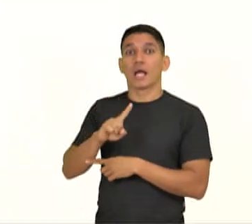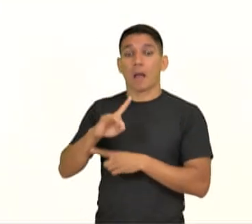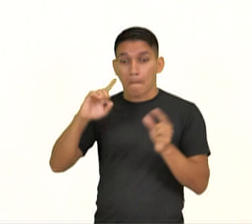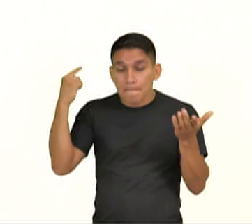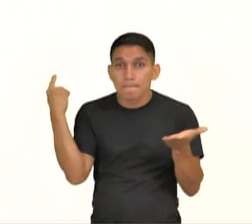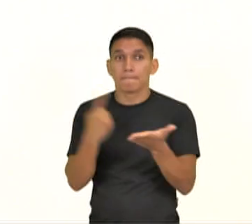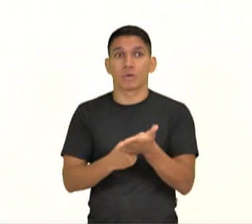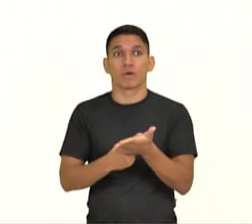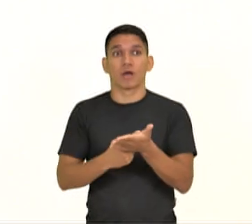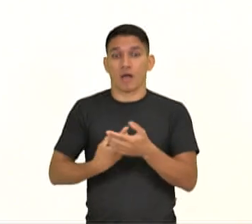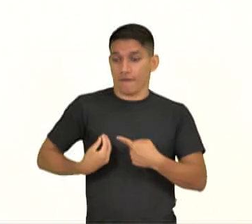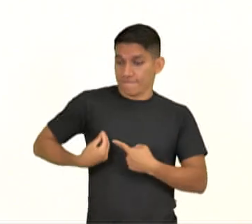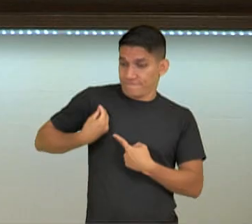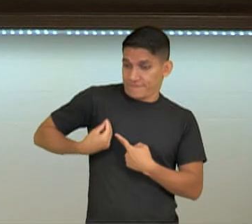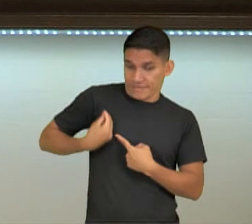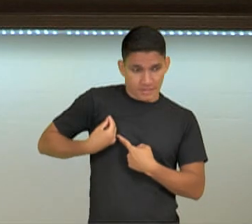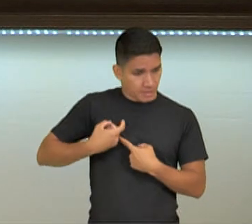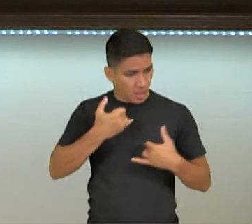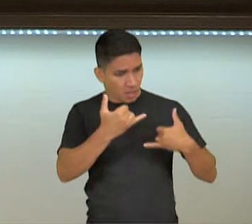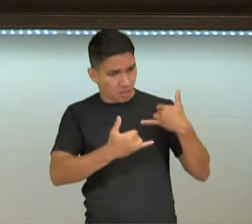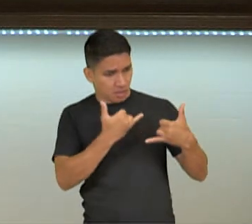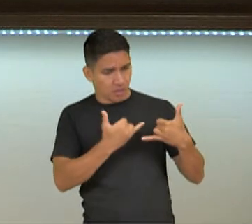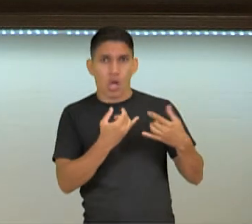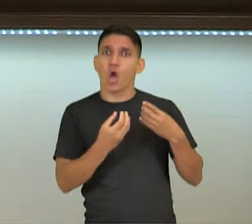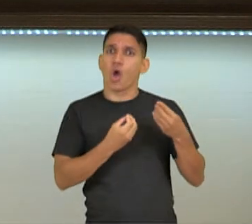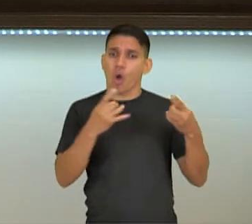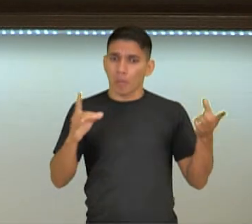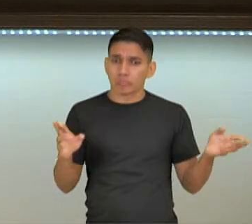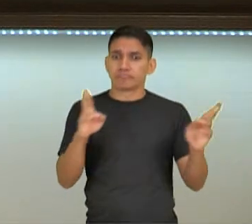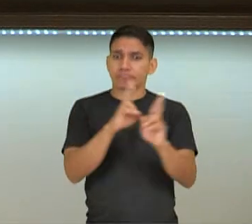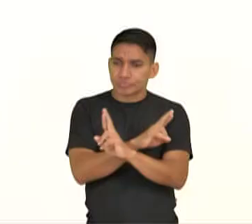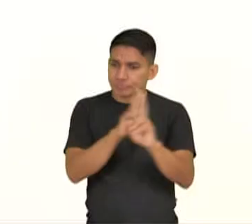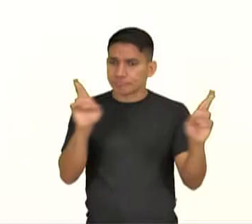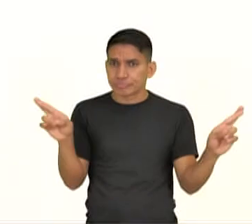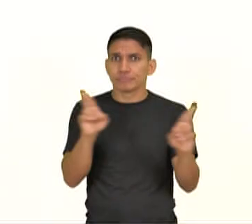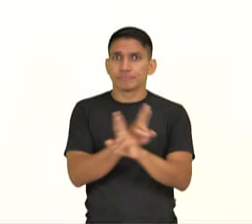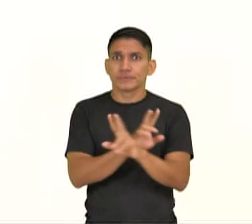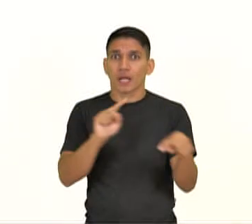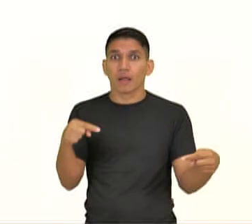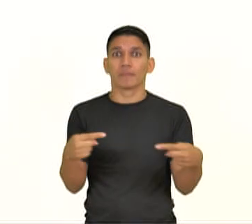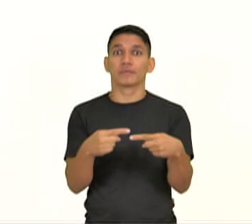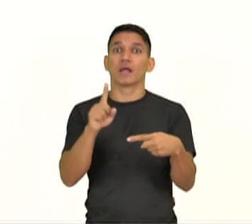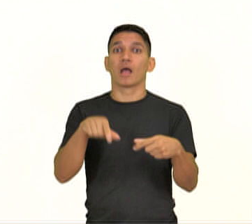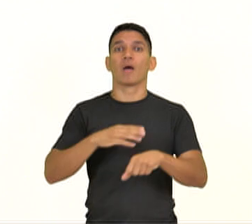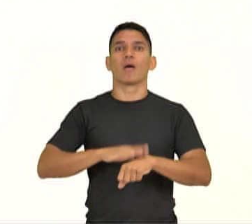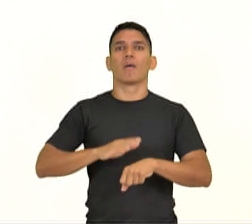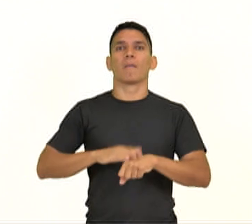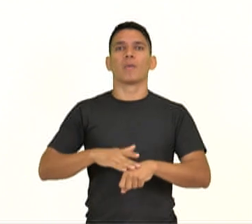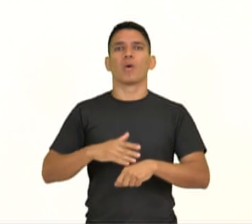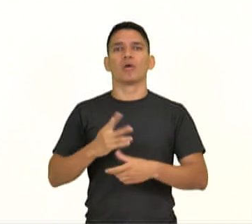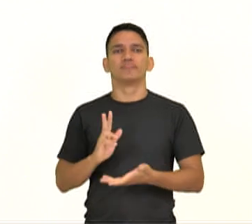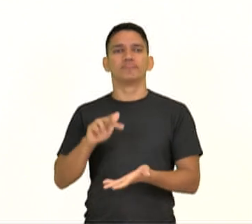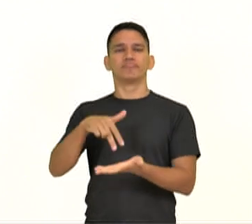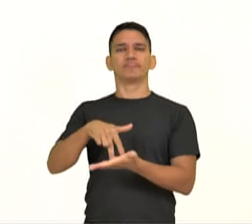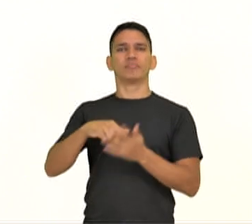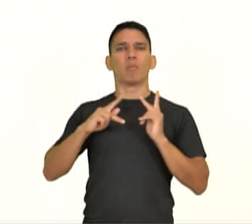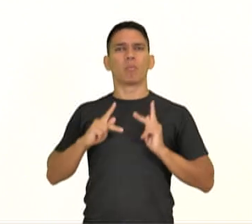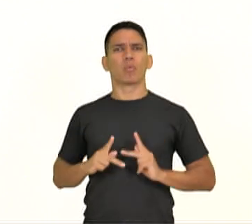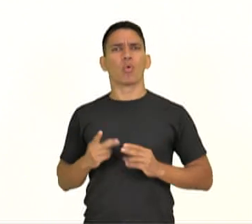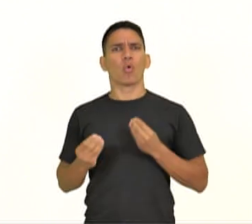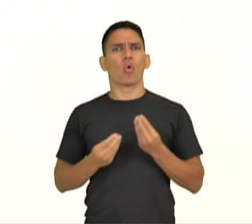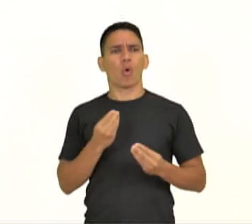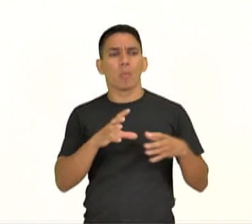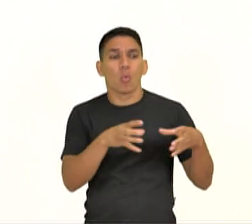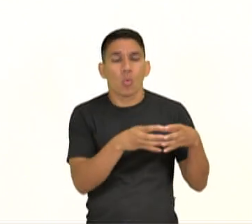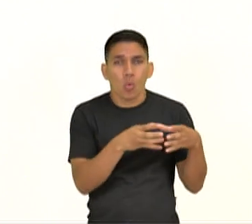entre o jogo e a vida. É você estabelecer uma ponte entre o jogo e a sua vida. É o momento de se posicionar em relação ao grupo e a si mesmo,